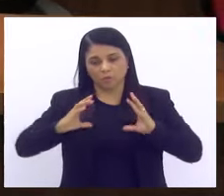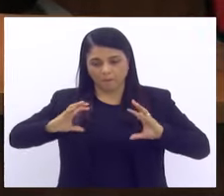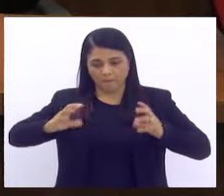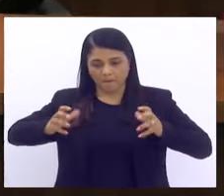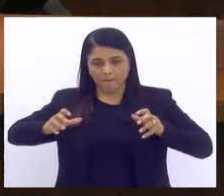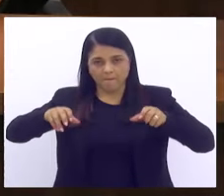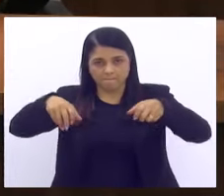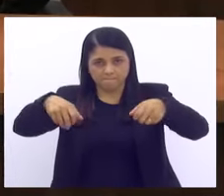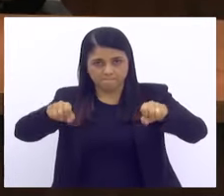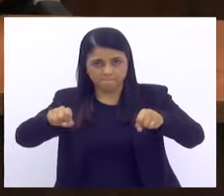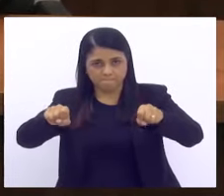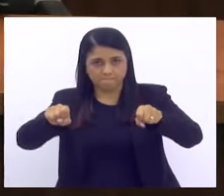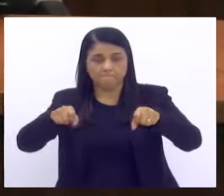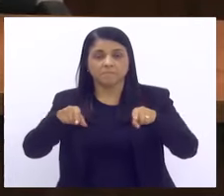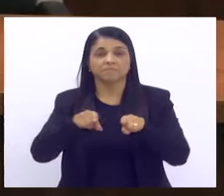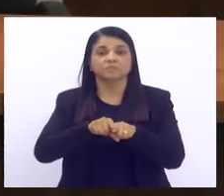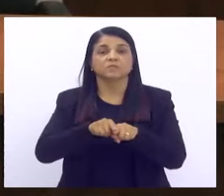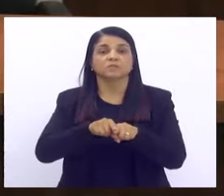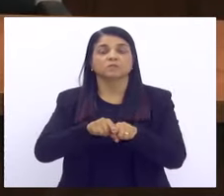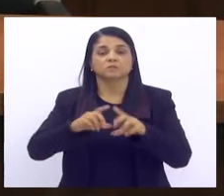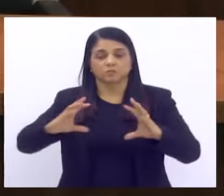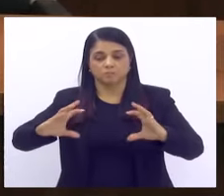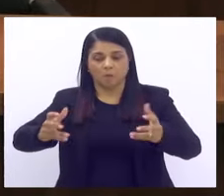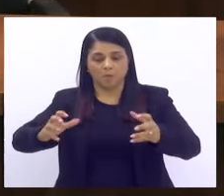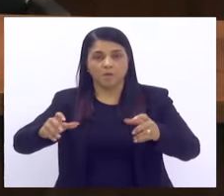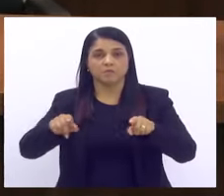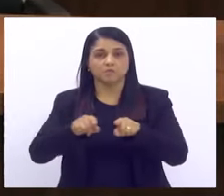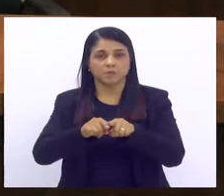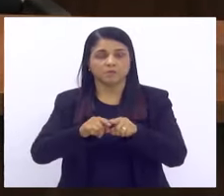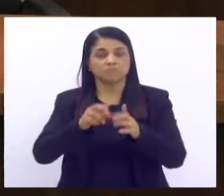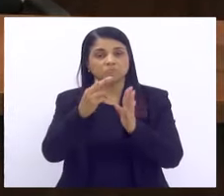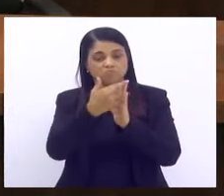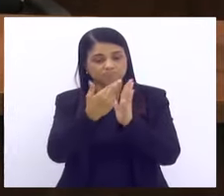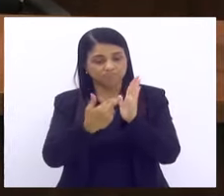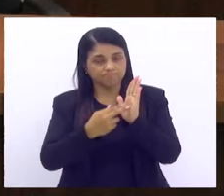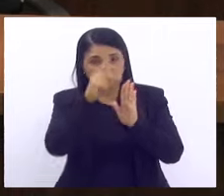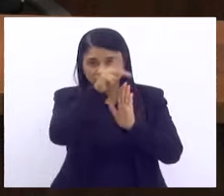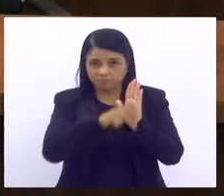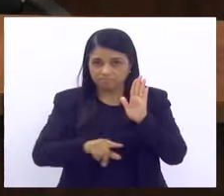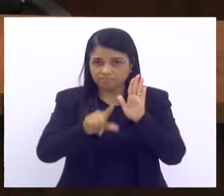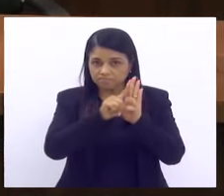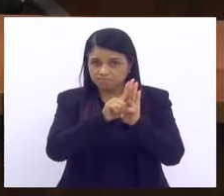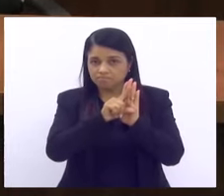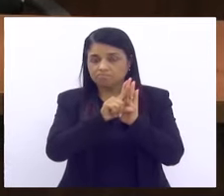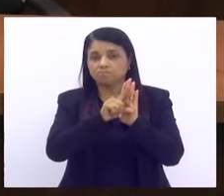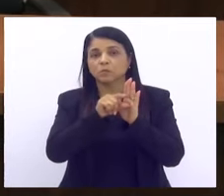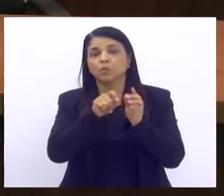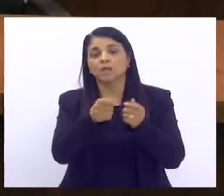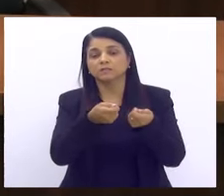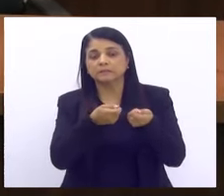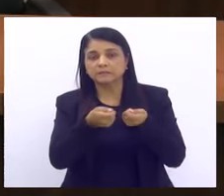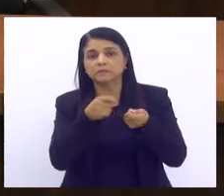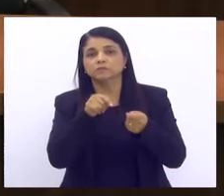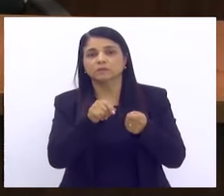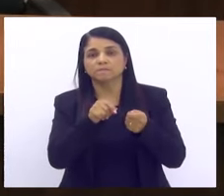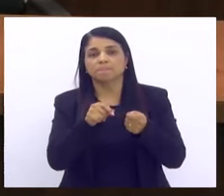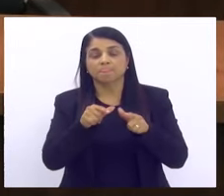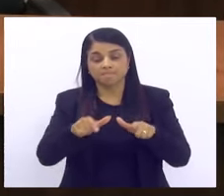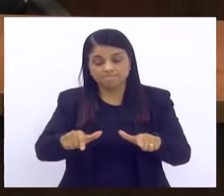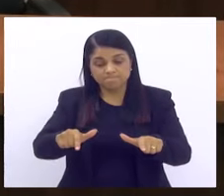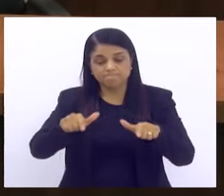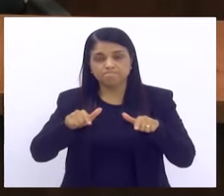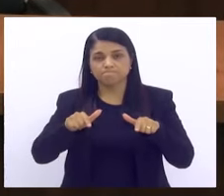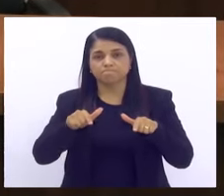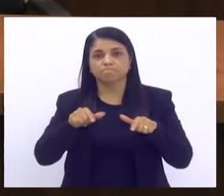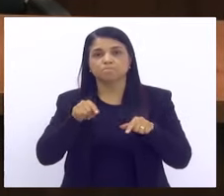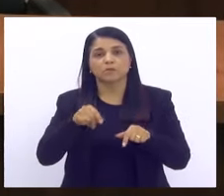transitando, que o projeto busca regulamentar, eles tenham algum tipo de certificação. Porque, na verdade,